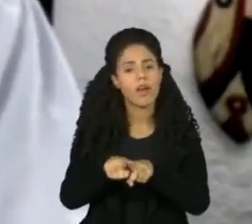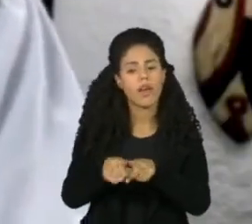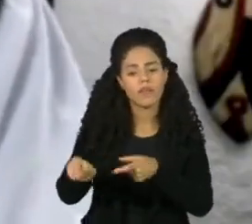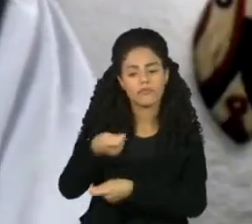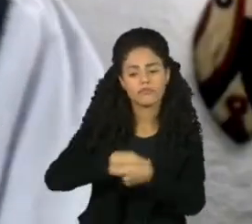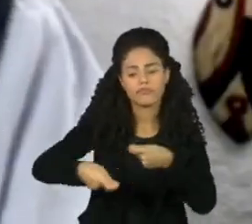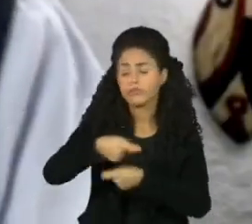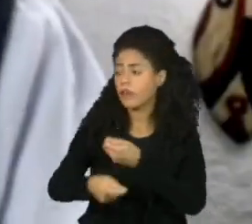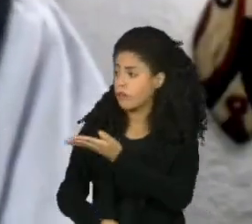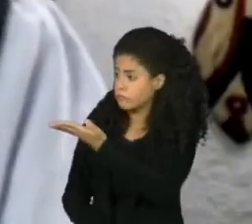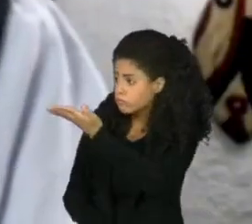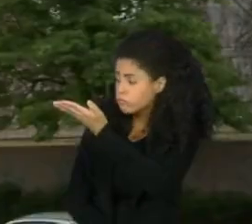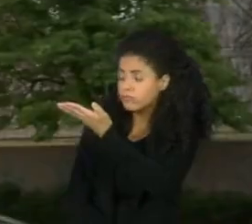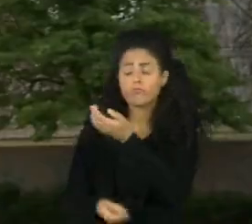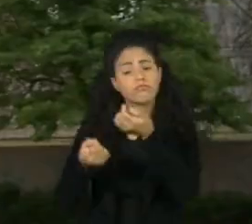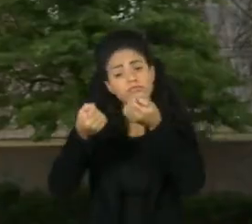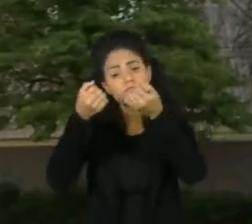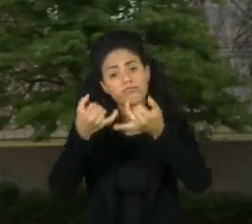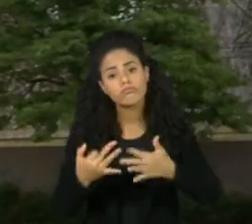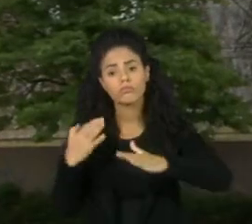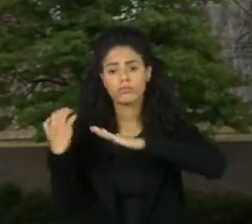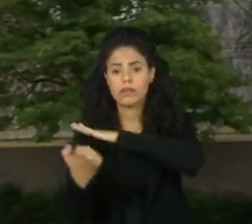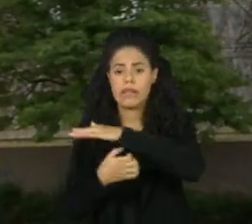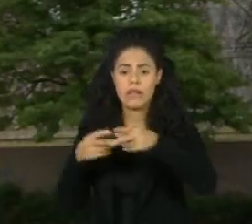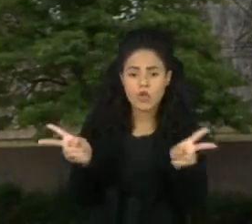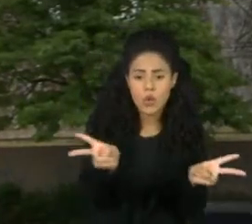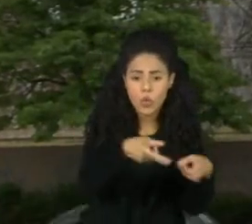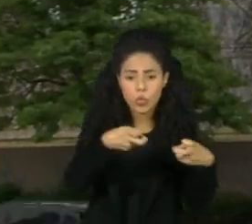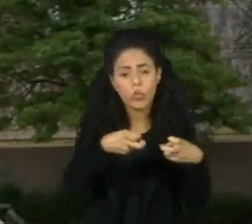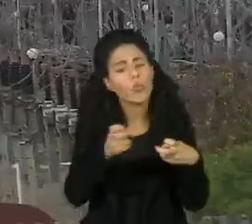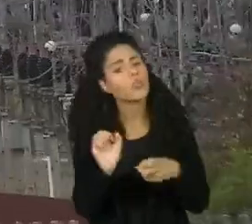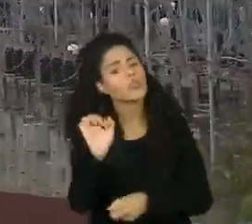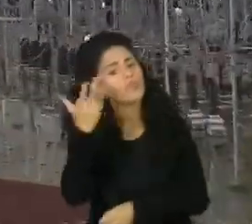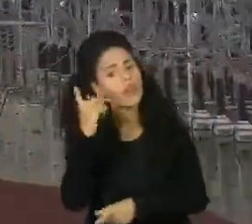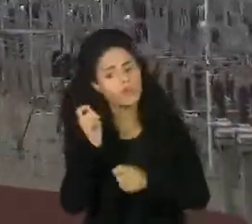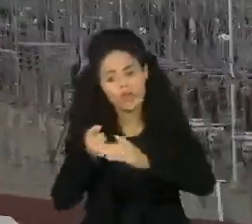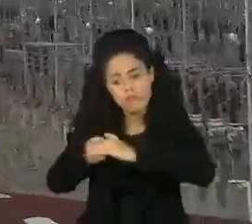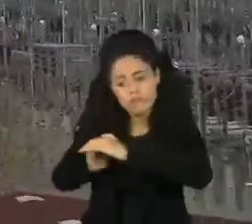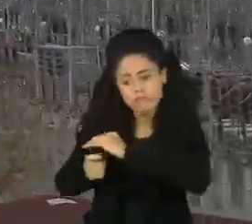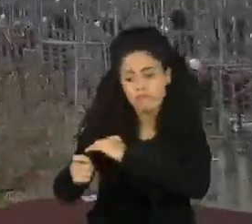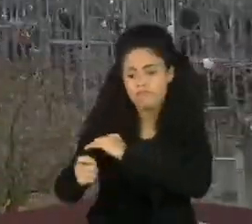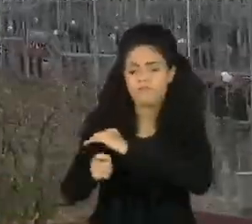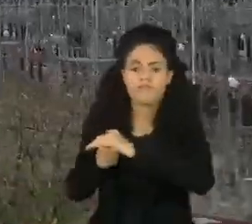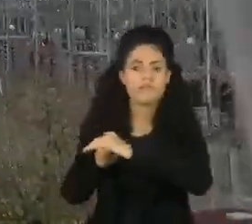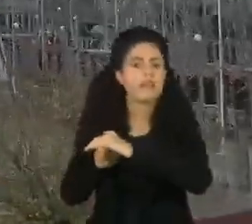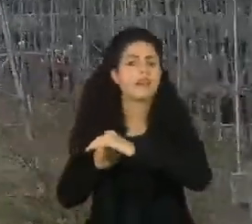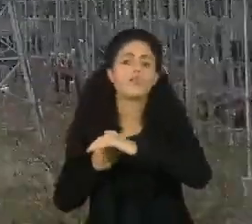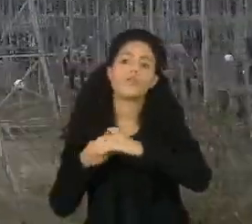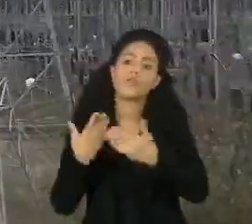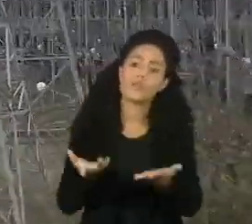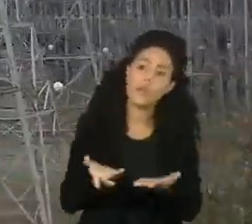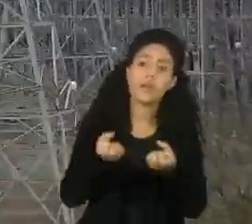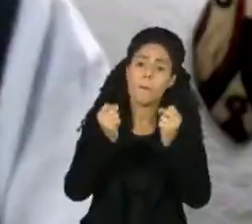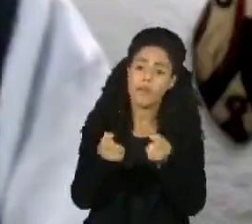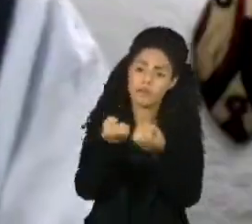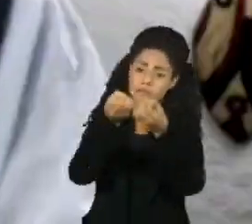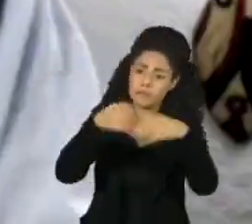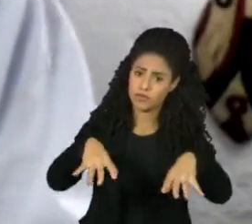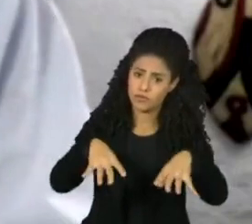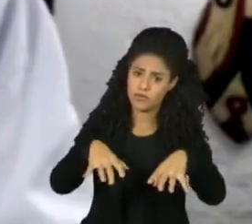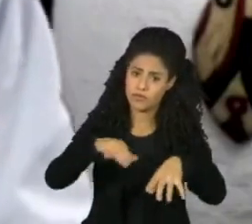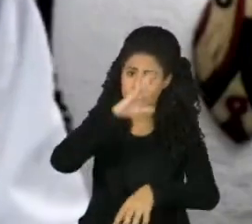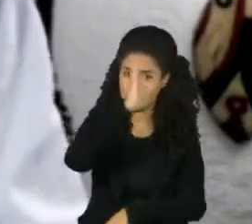economista crítico das privatizações o lucro individual que possa ver do investimento não compensa o prejuízo para o país